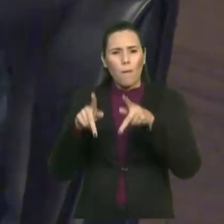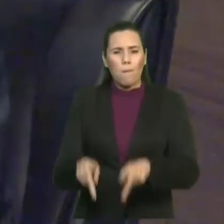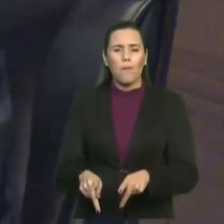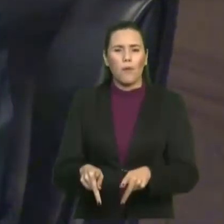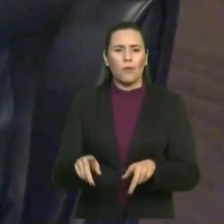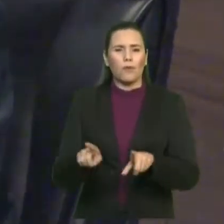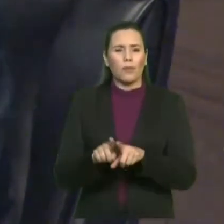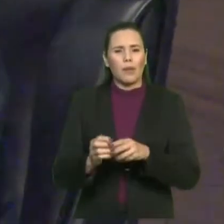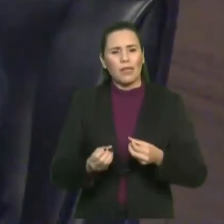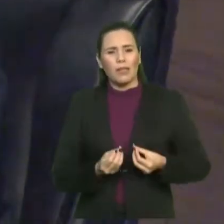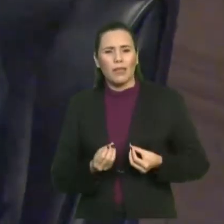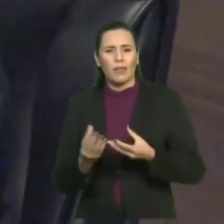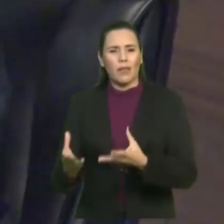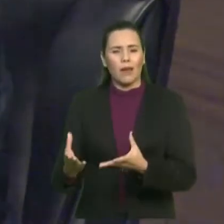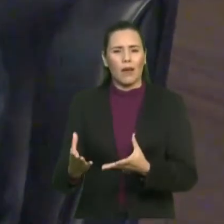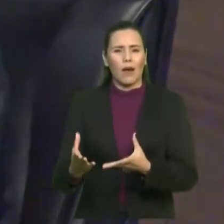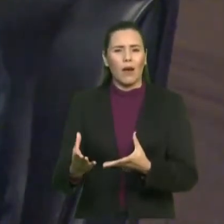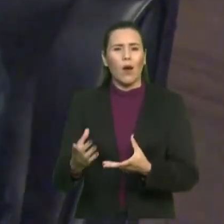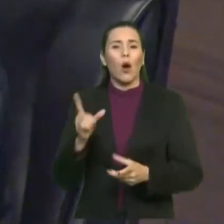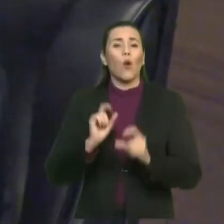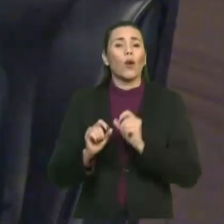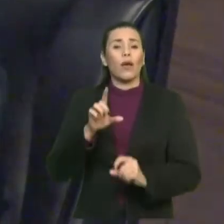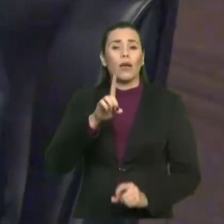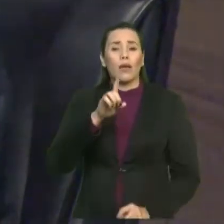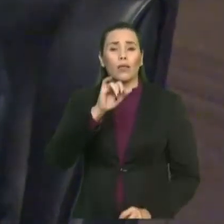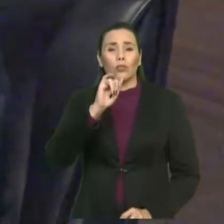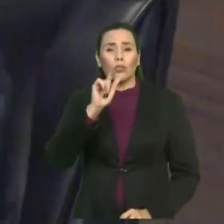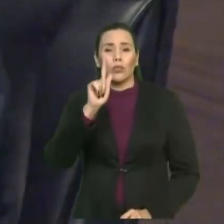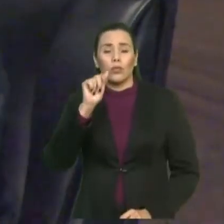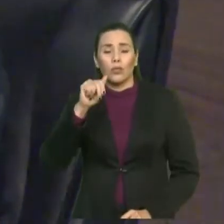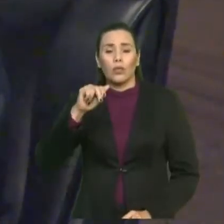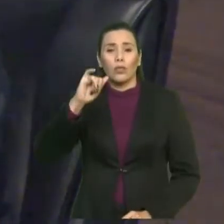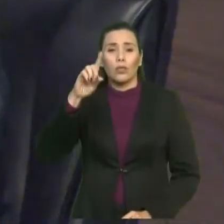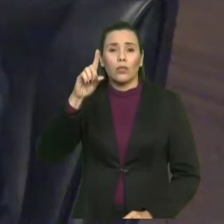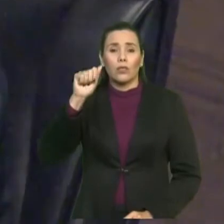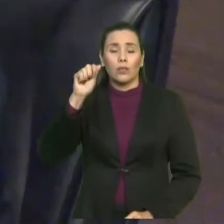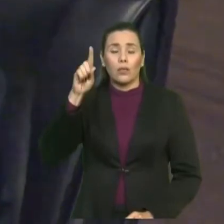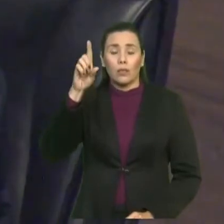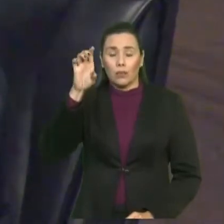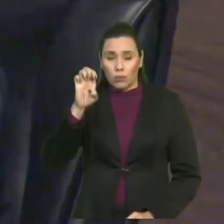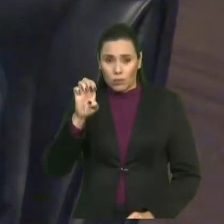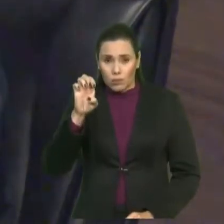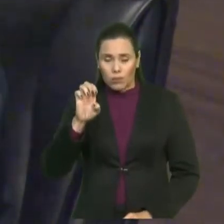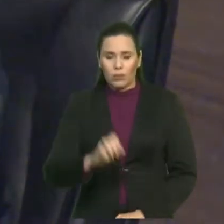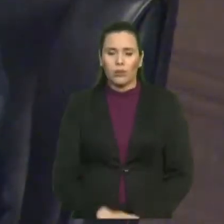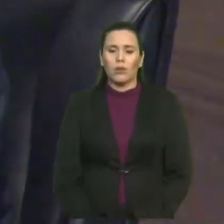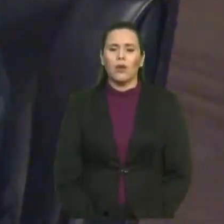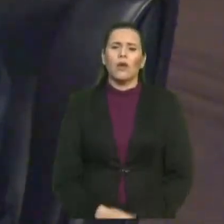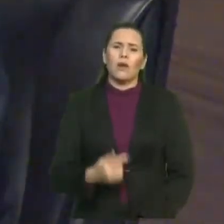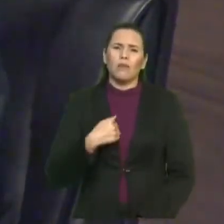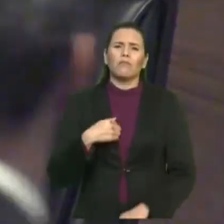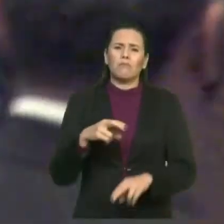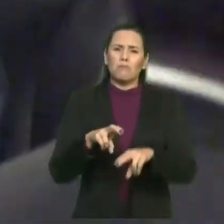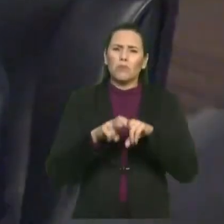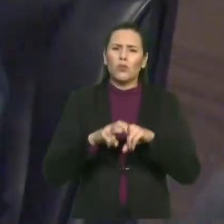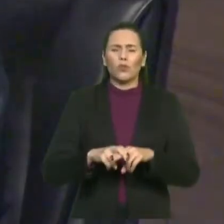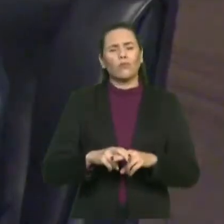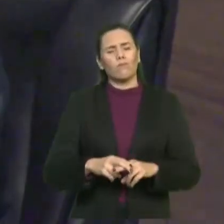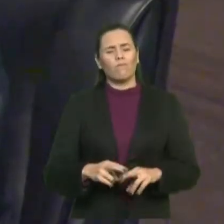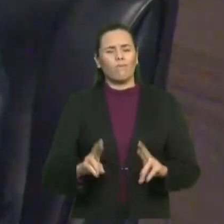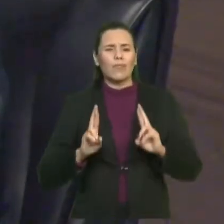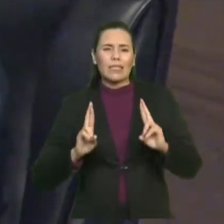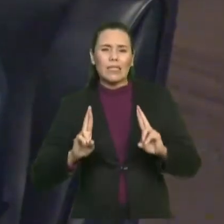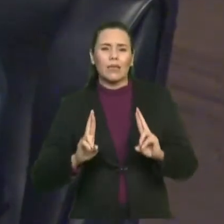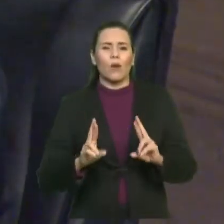comportou durante esse todo tempo. Então, felicidades, Feliz Natal ao nosso prefeito Edivaldo Holanda, e dizer que enquanto eu